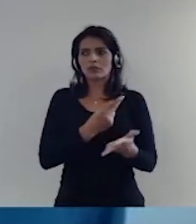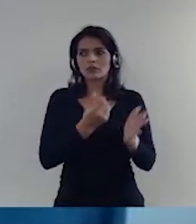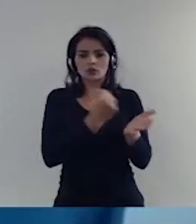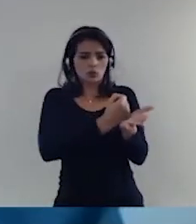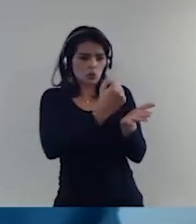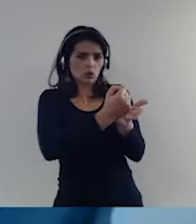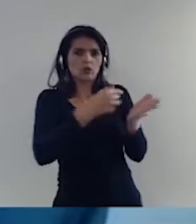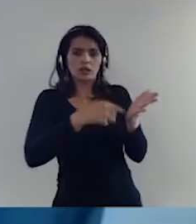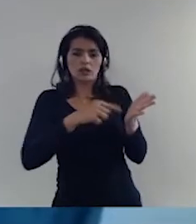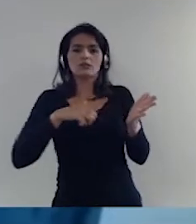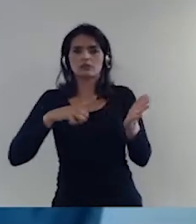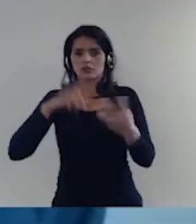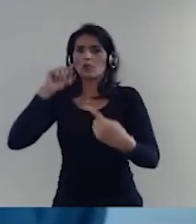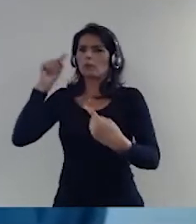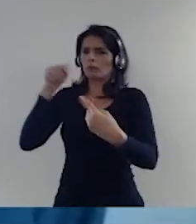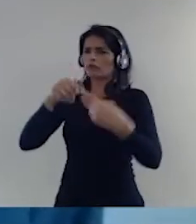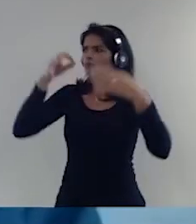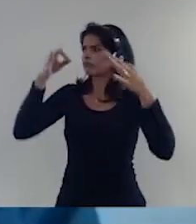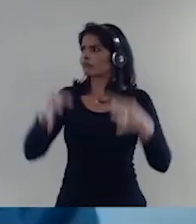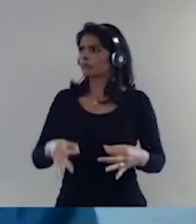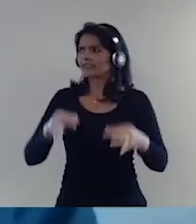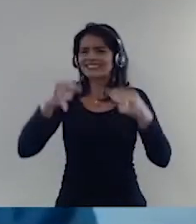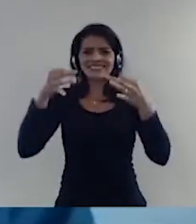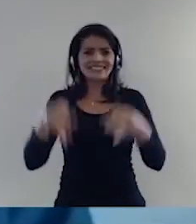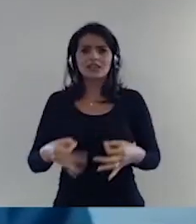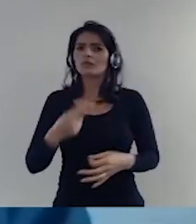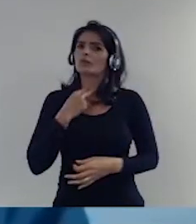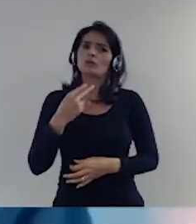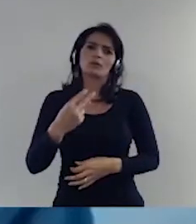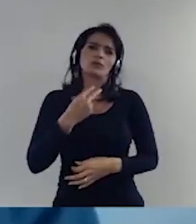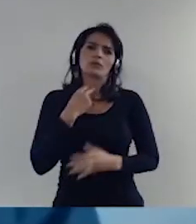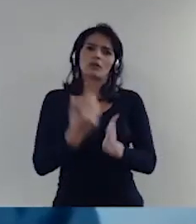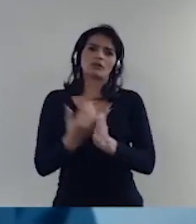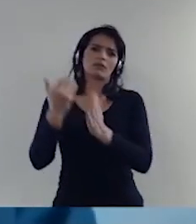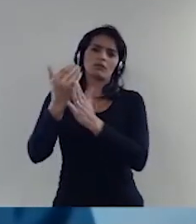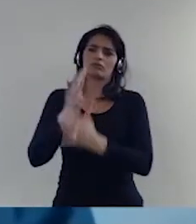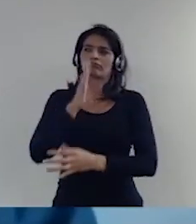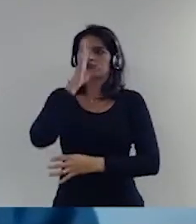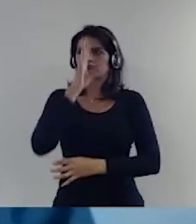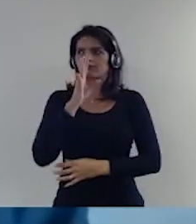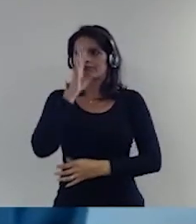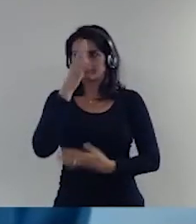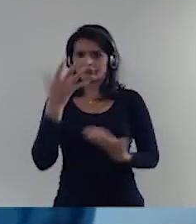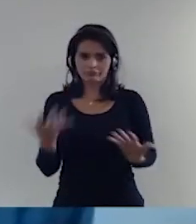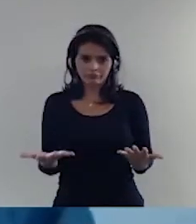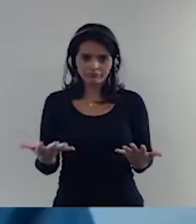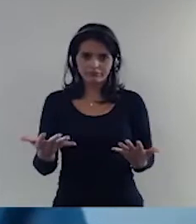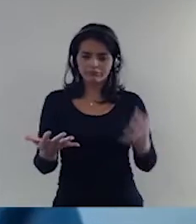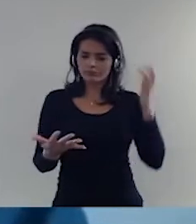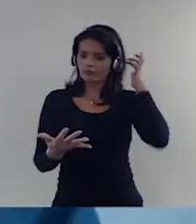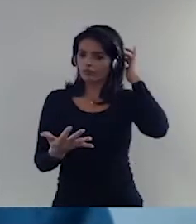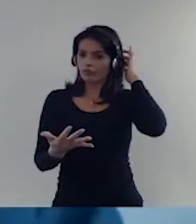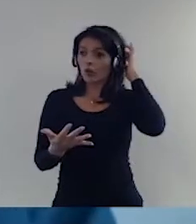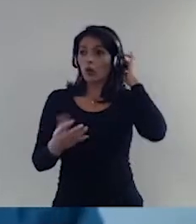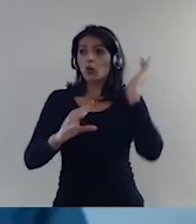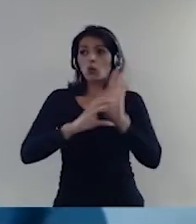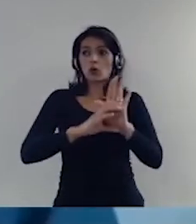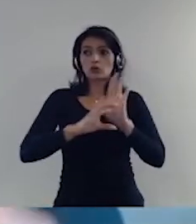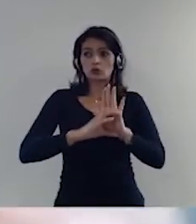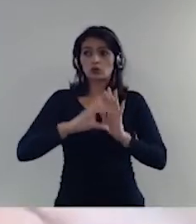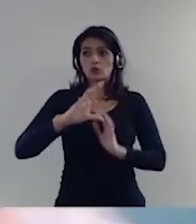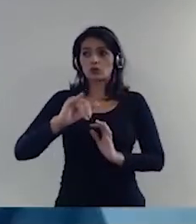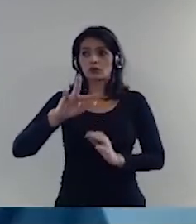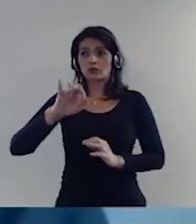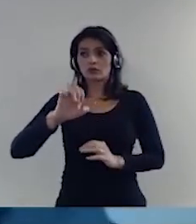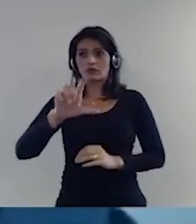maneira objetiva, não se pode invocar, seja excessiva onerosidade, seja força maior. Então, o Código Civil